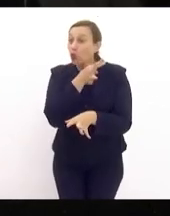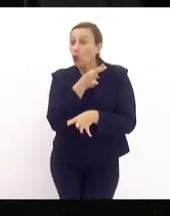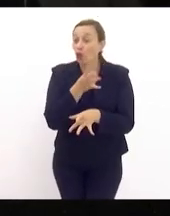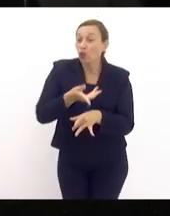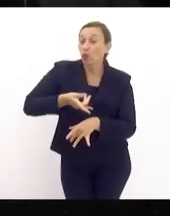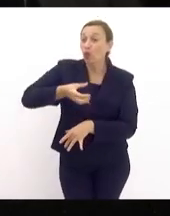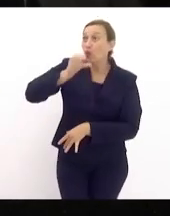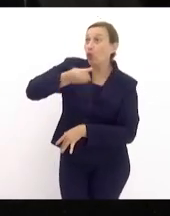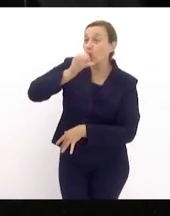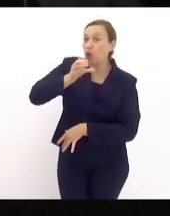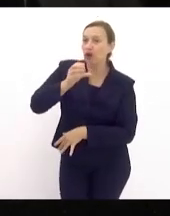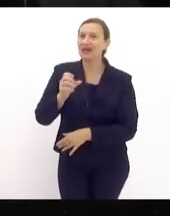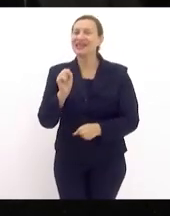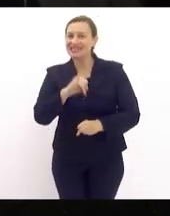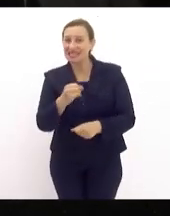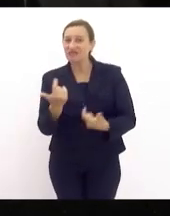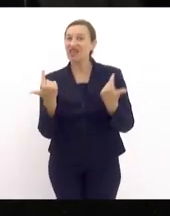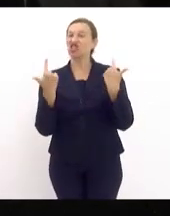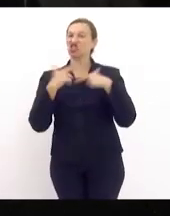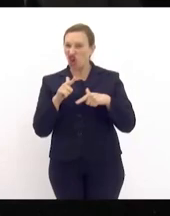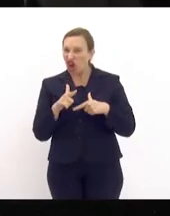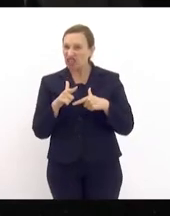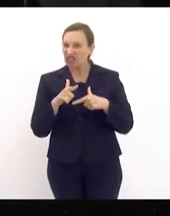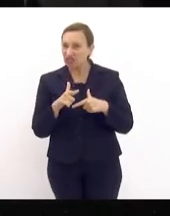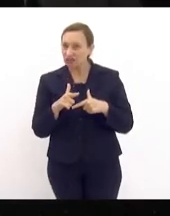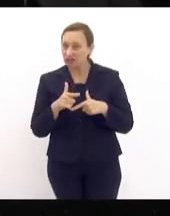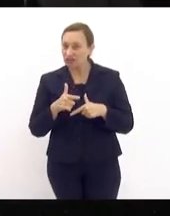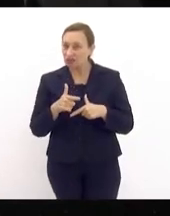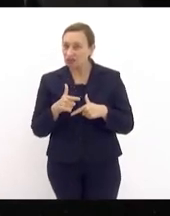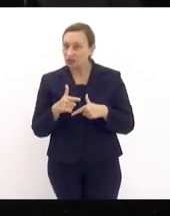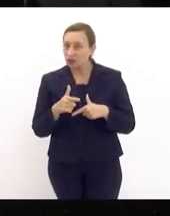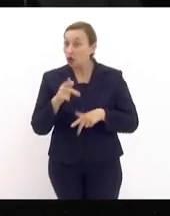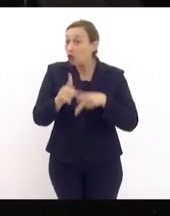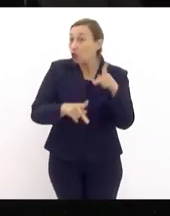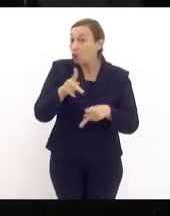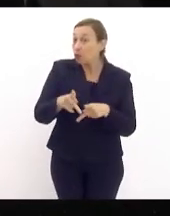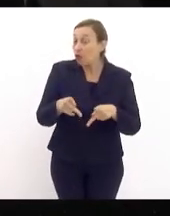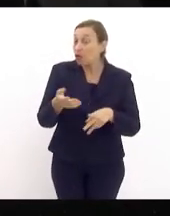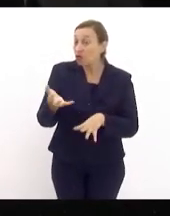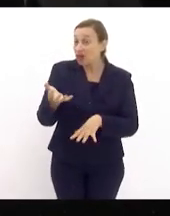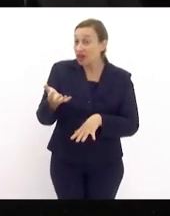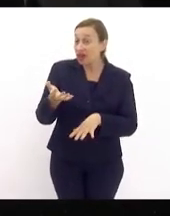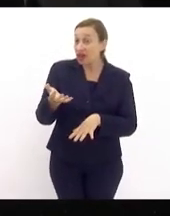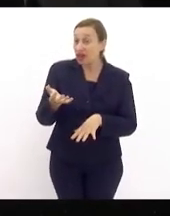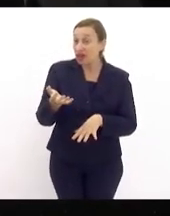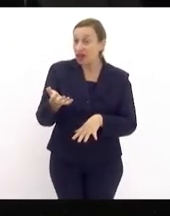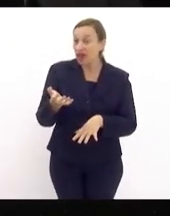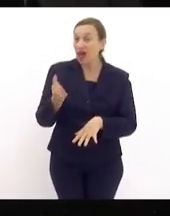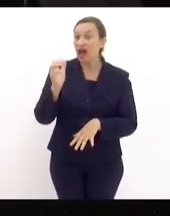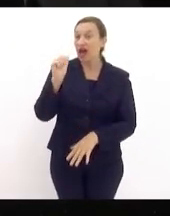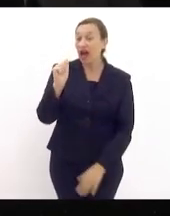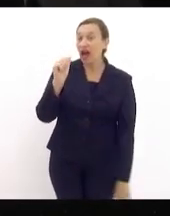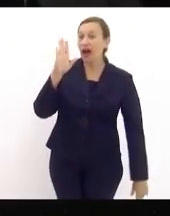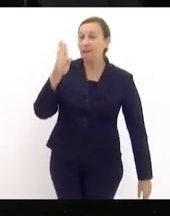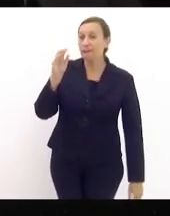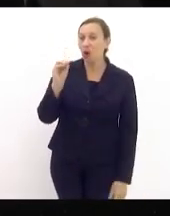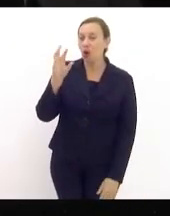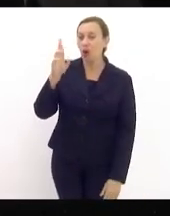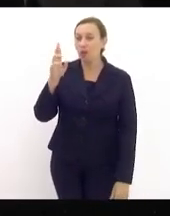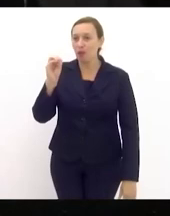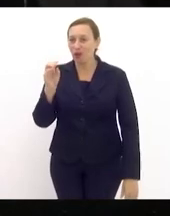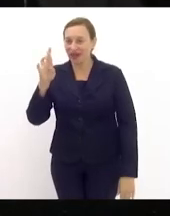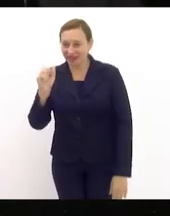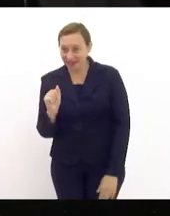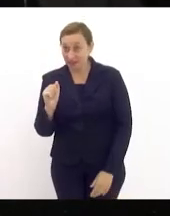Se a gente der muita sorte, o povo mais carente desse país vai comer abóbora. Se der muita